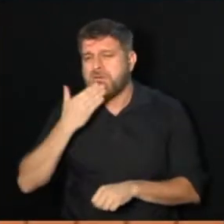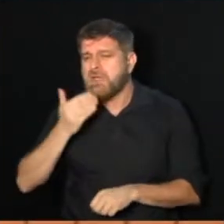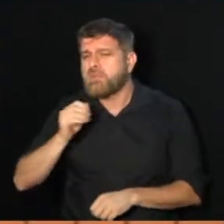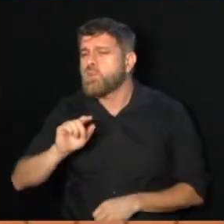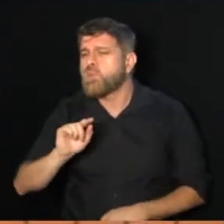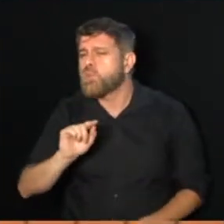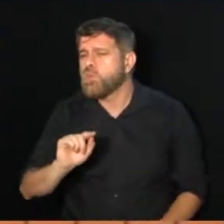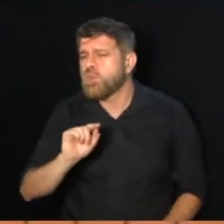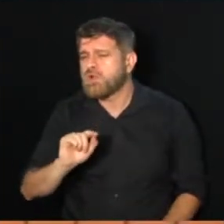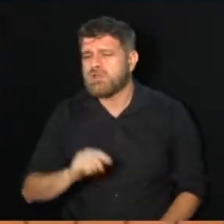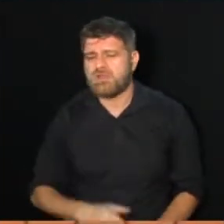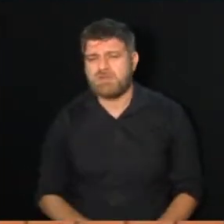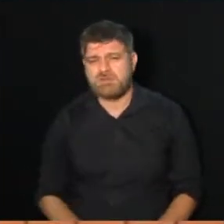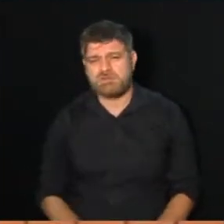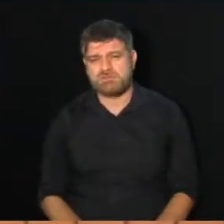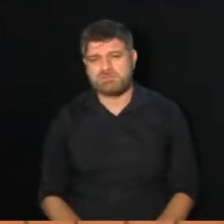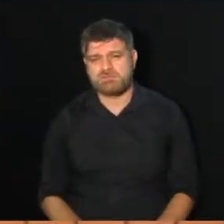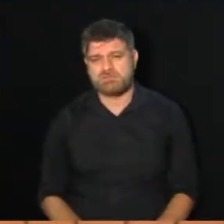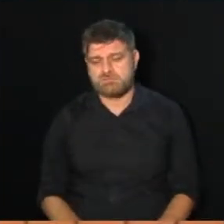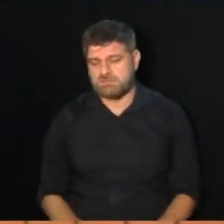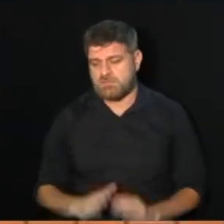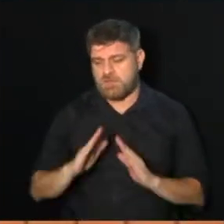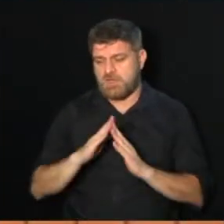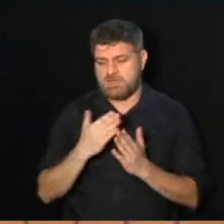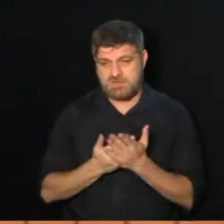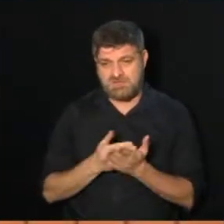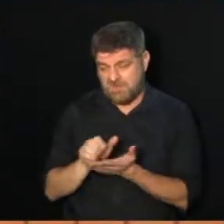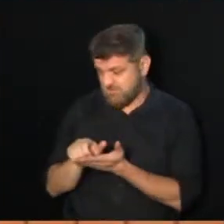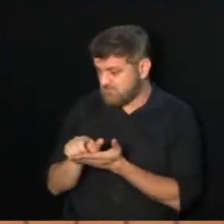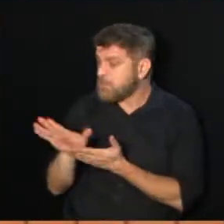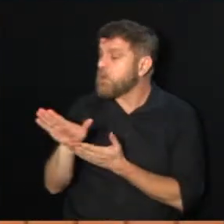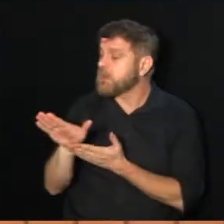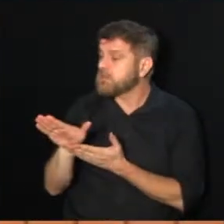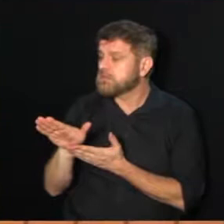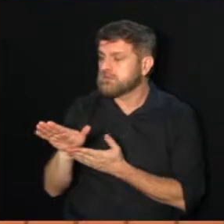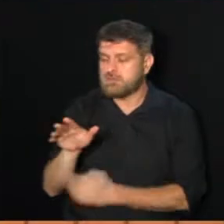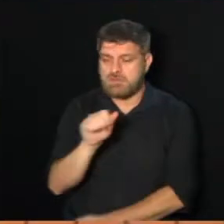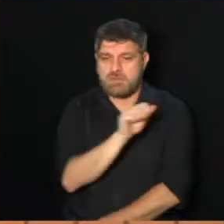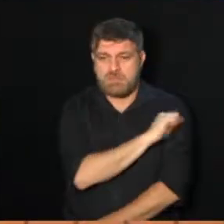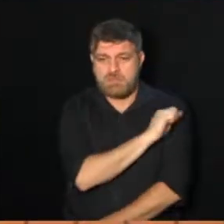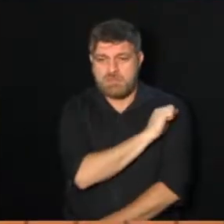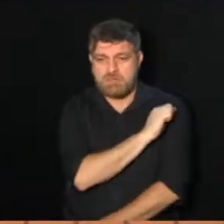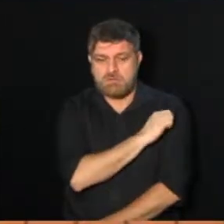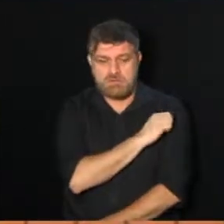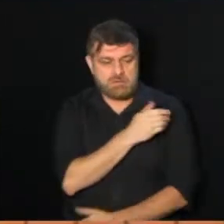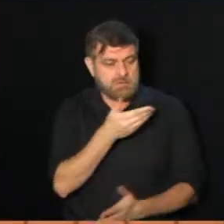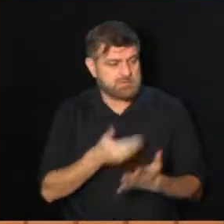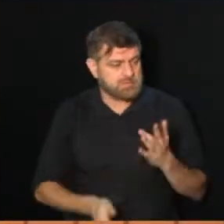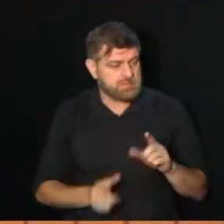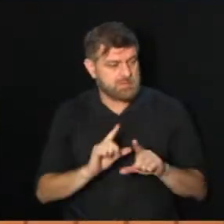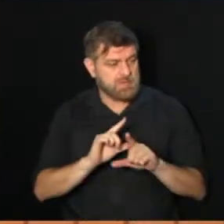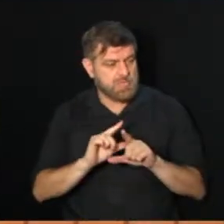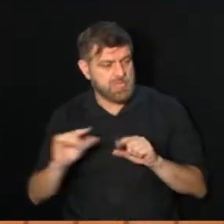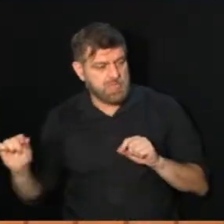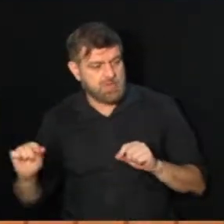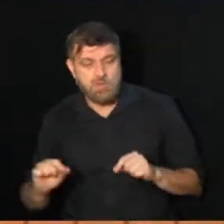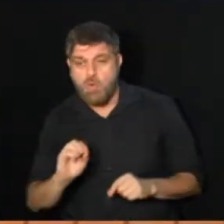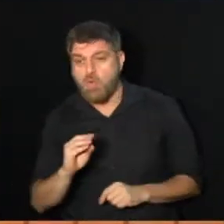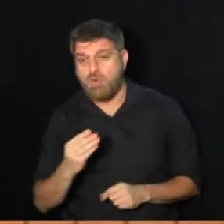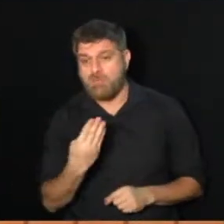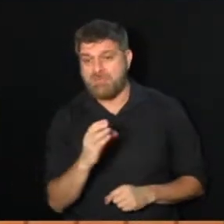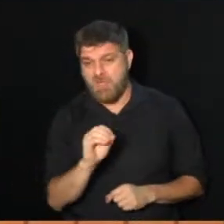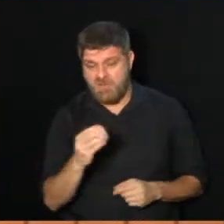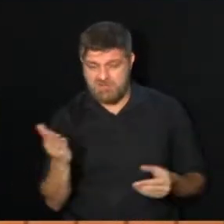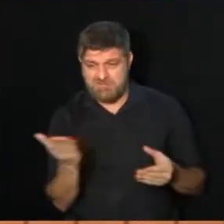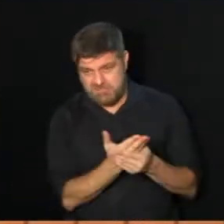não é, convidar aquele aluno a se retirar da escola ou registrar o boletim de ocorrência. É claro que muitas